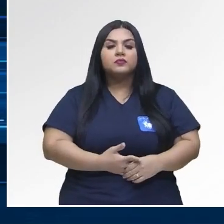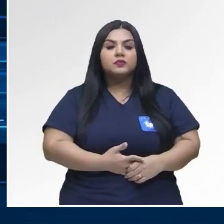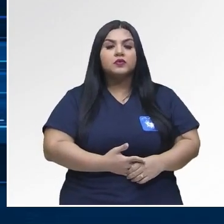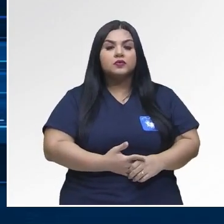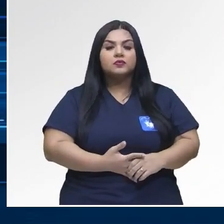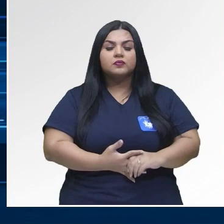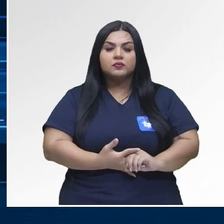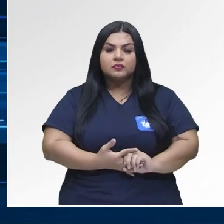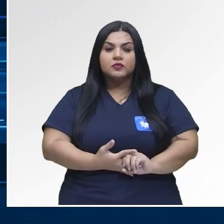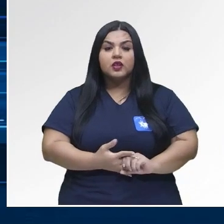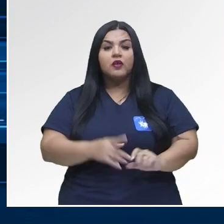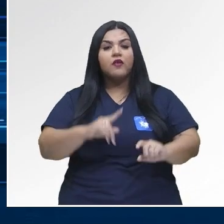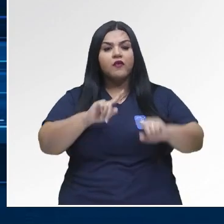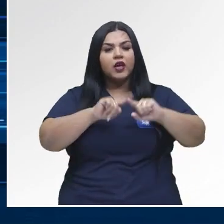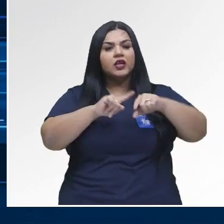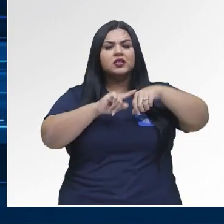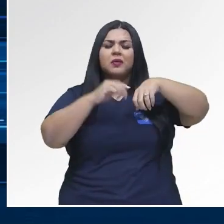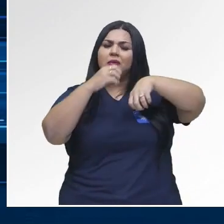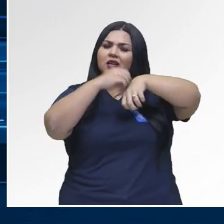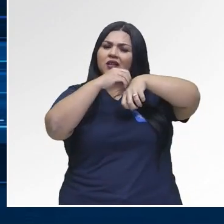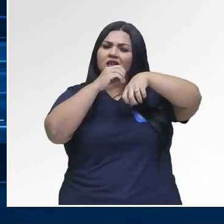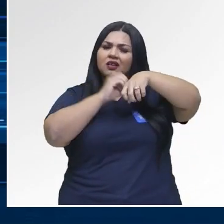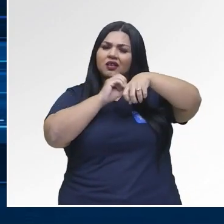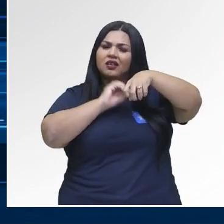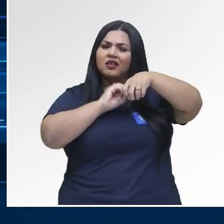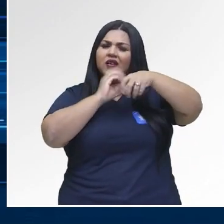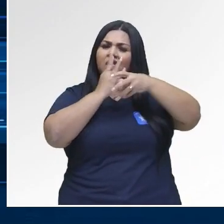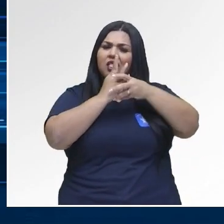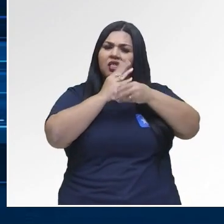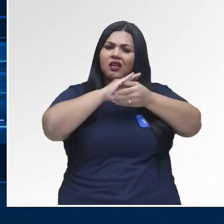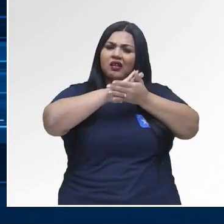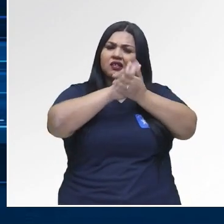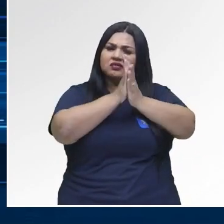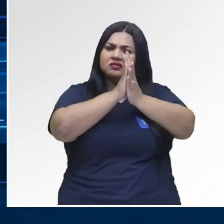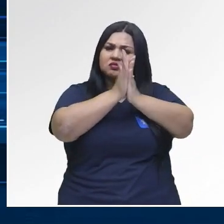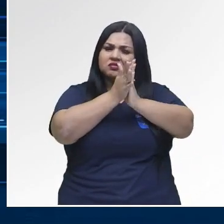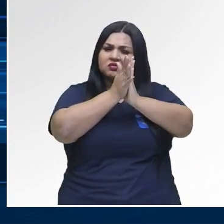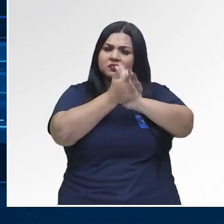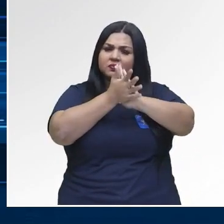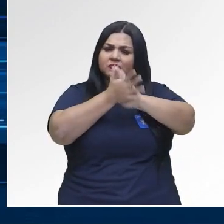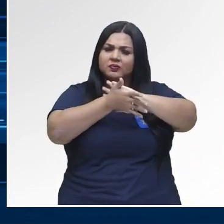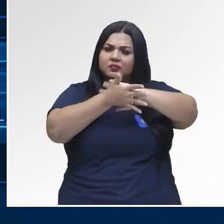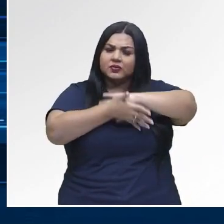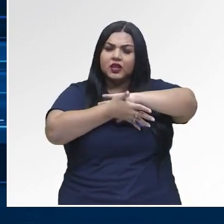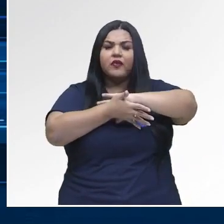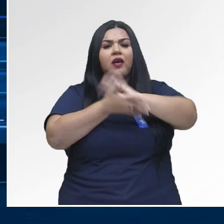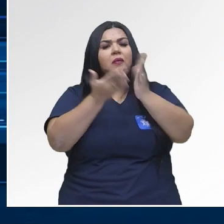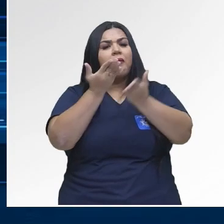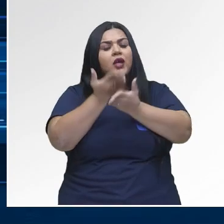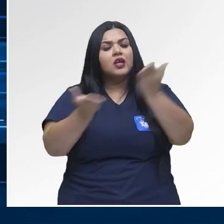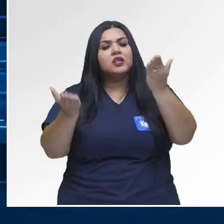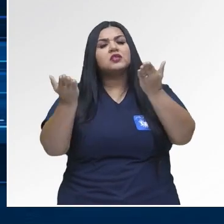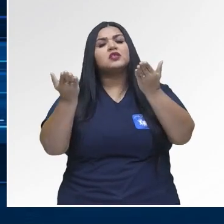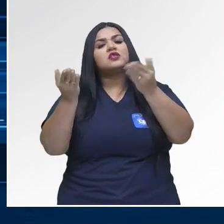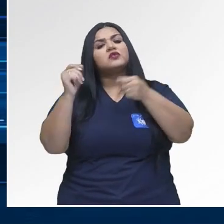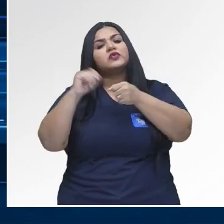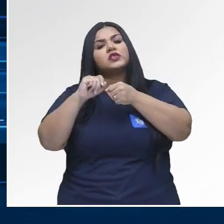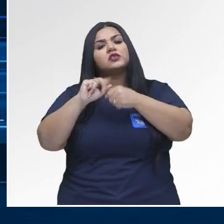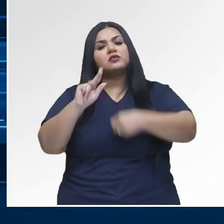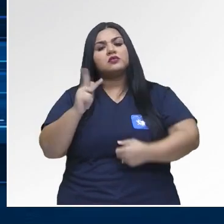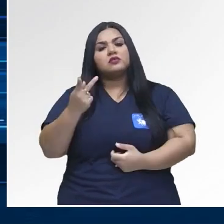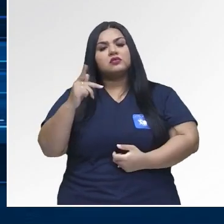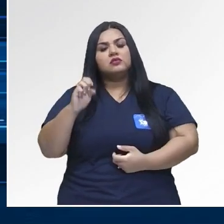esse alvéolo vai sendo destruído, tá? Então, ele vai perdendo a capacidade de fazer a hematose, que é a